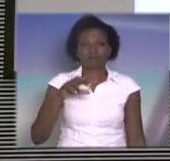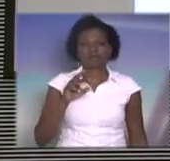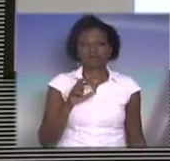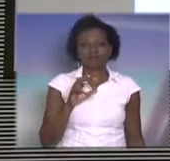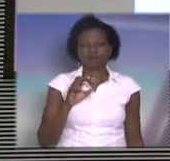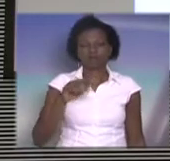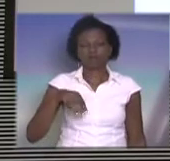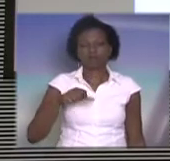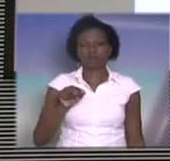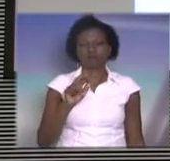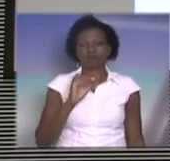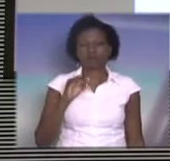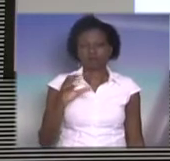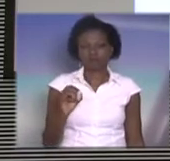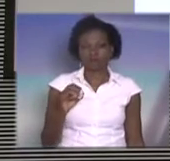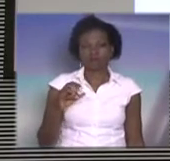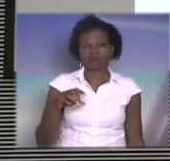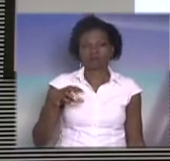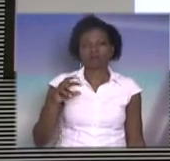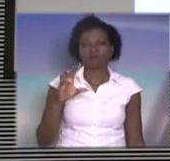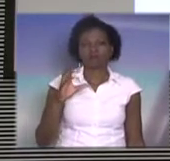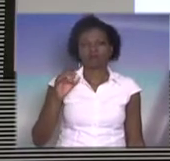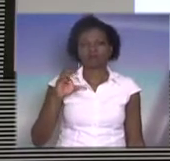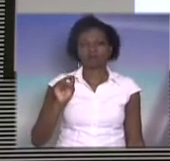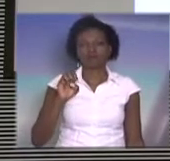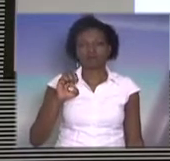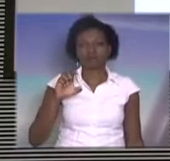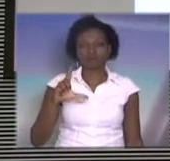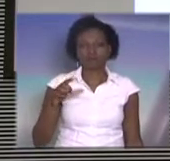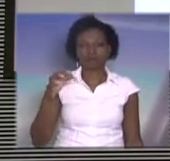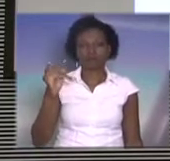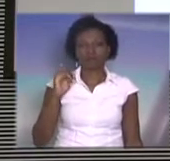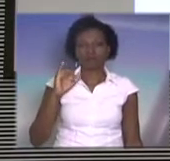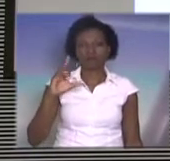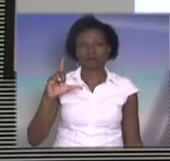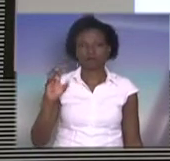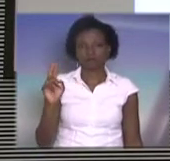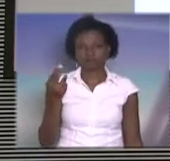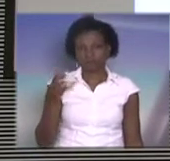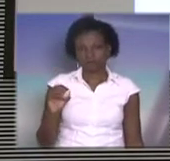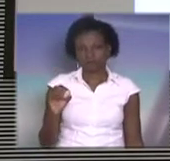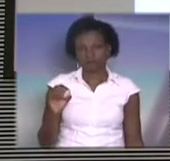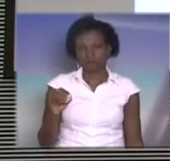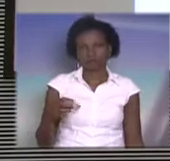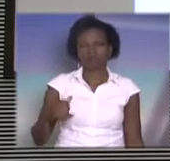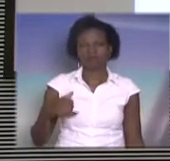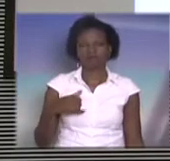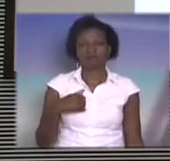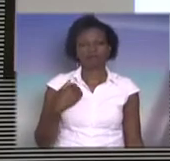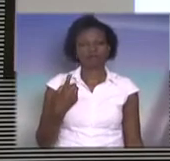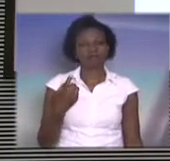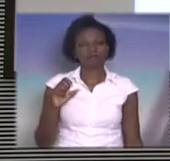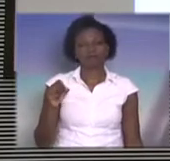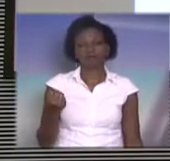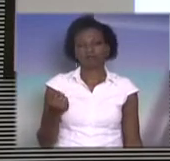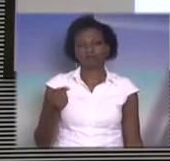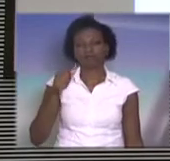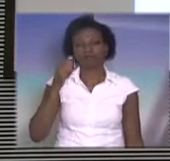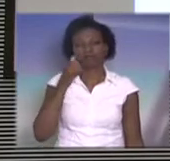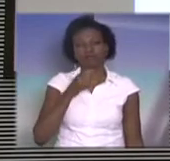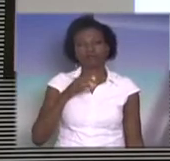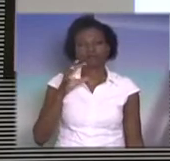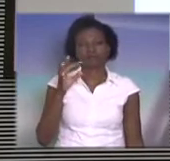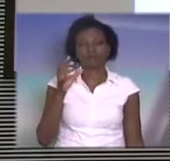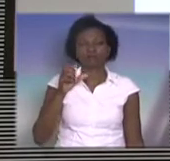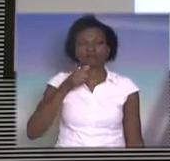militar obrigatório, era filho de Mário Cosel e de dona Terezinha Lana Cosel, era chamado de Cuca. Tinha